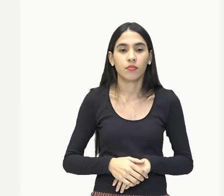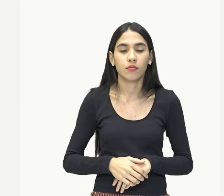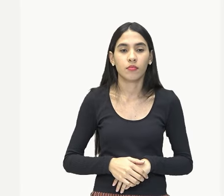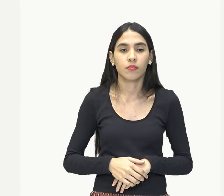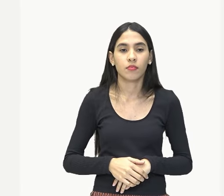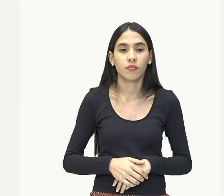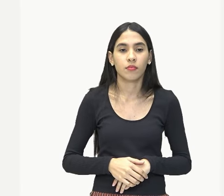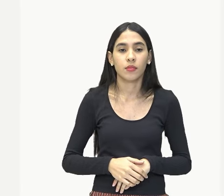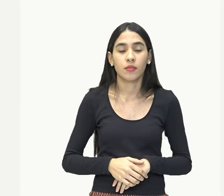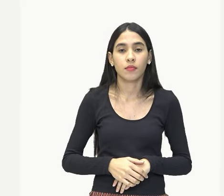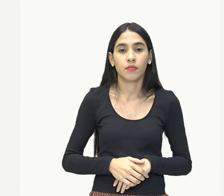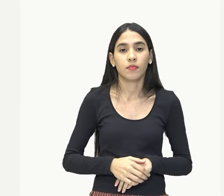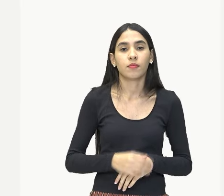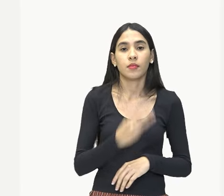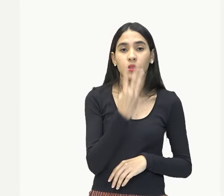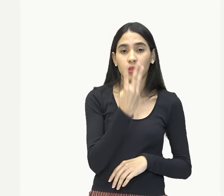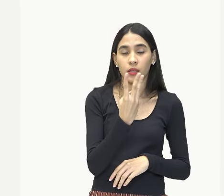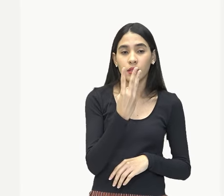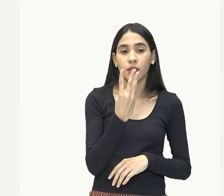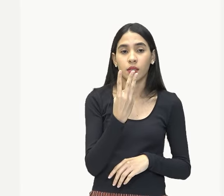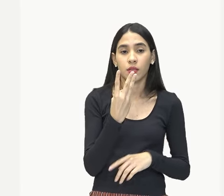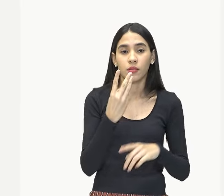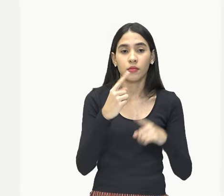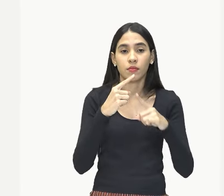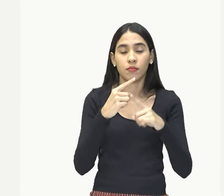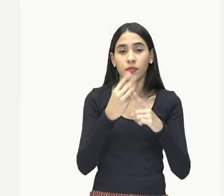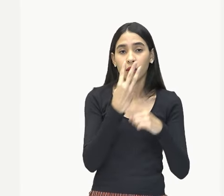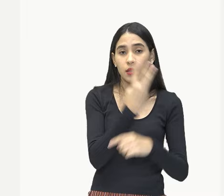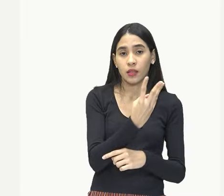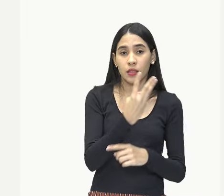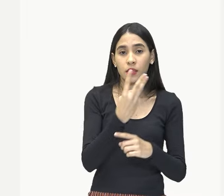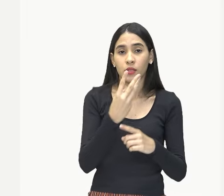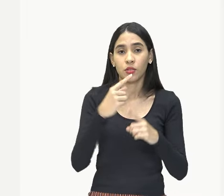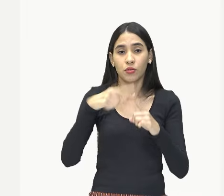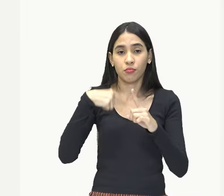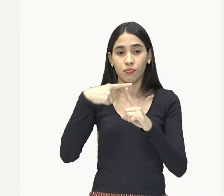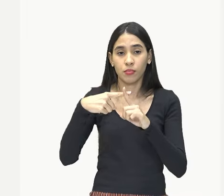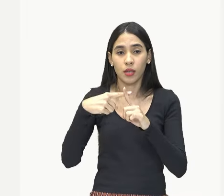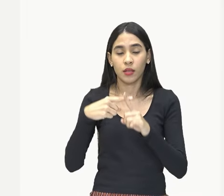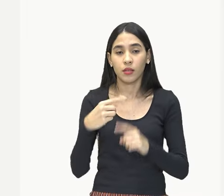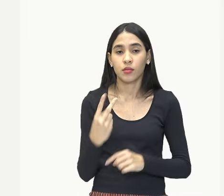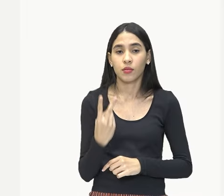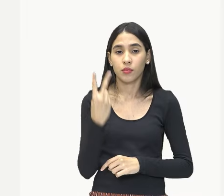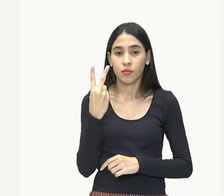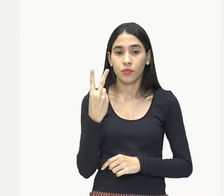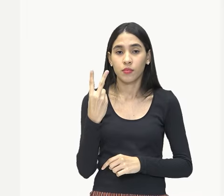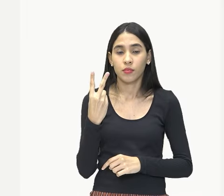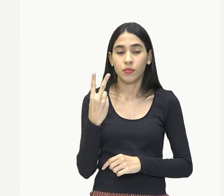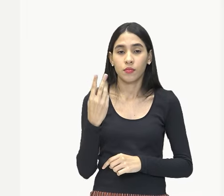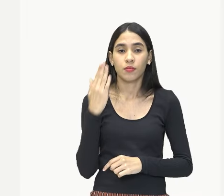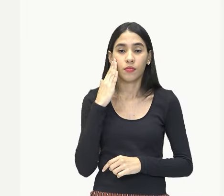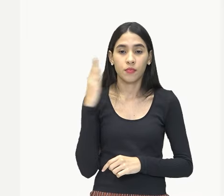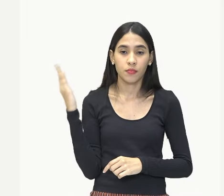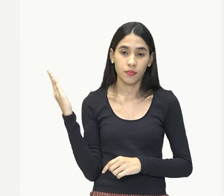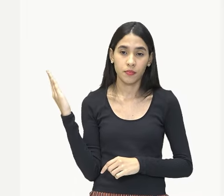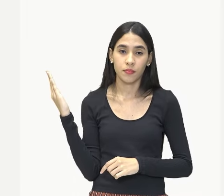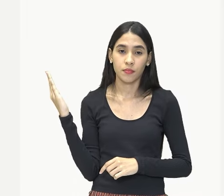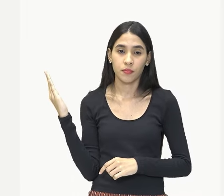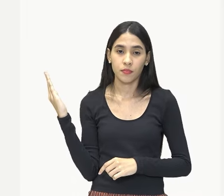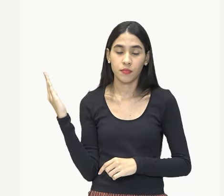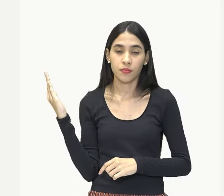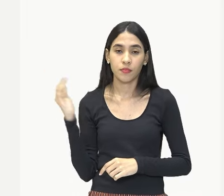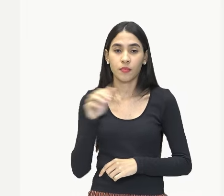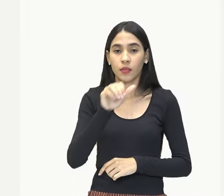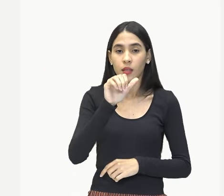mesma base. Repita e soma os expoentes. 3 mais 2 vai ser